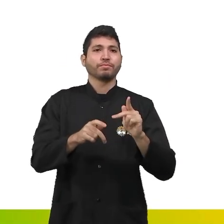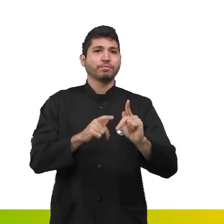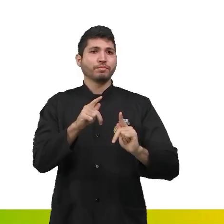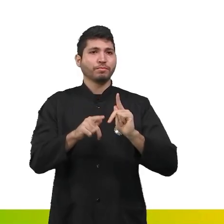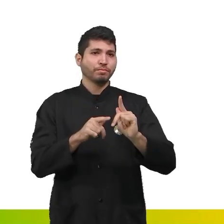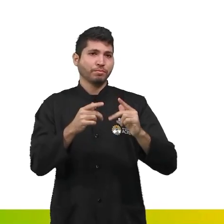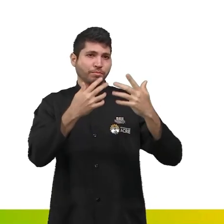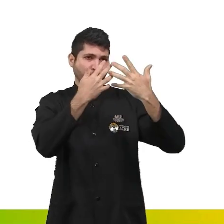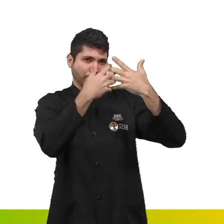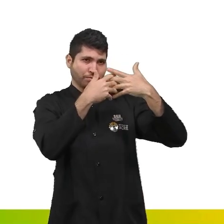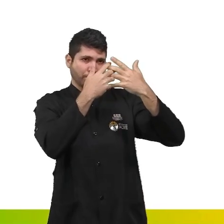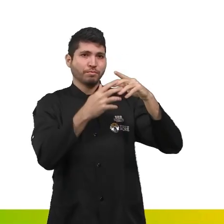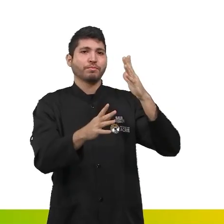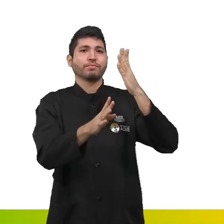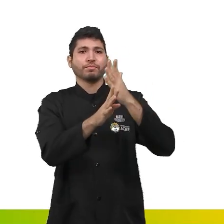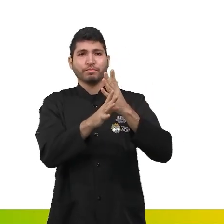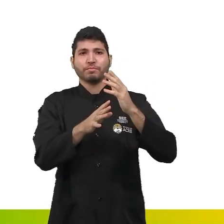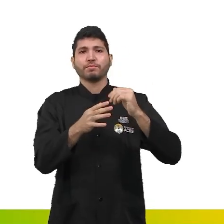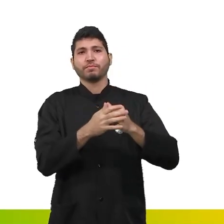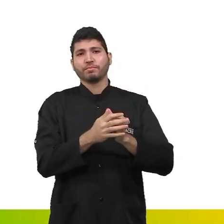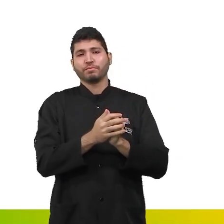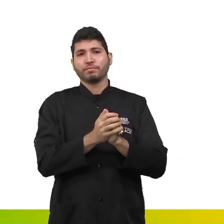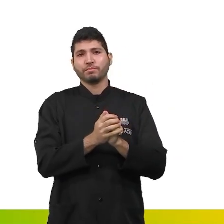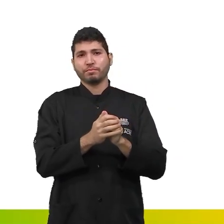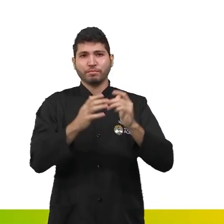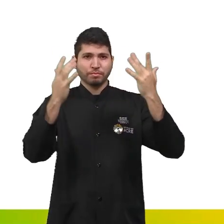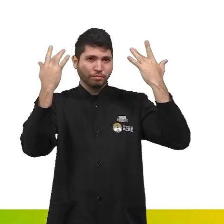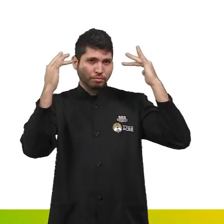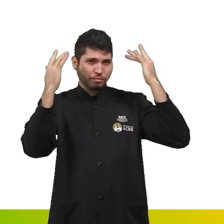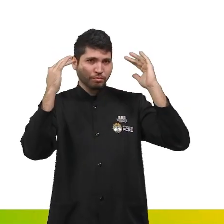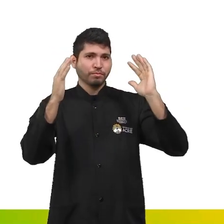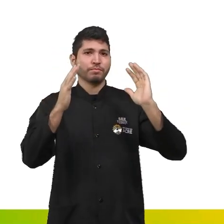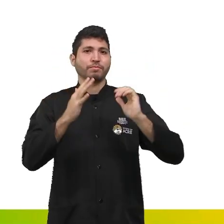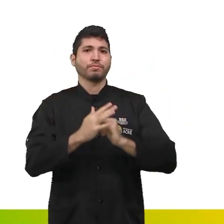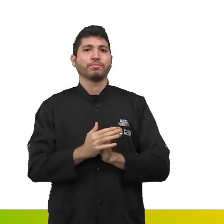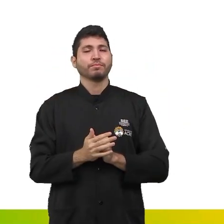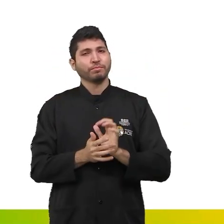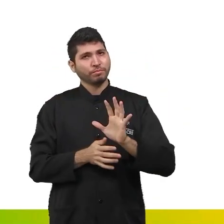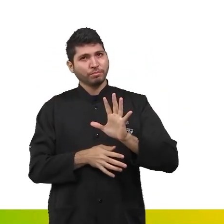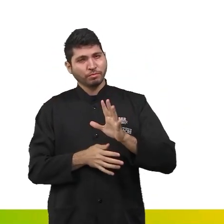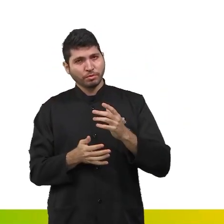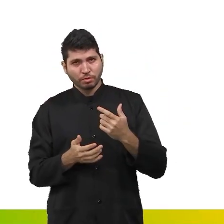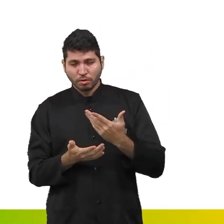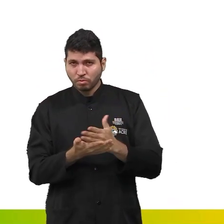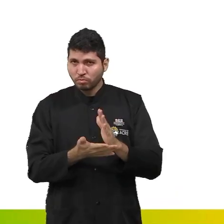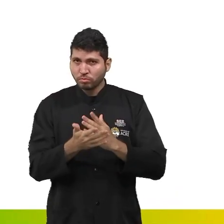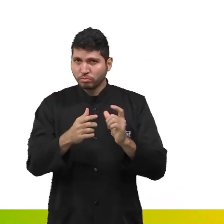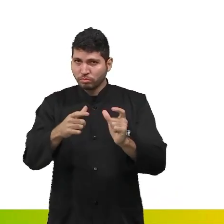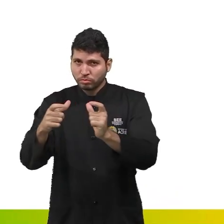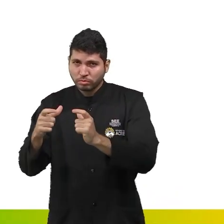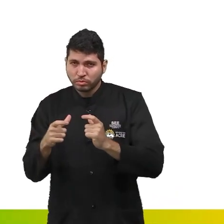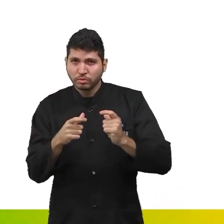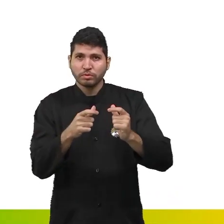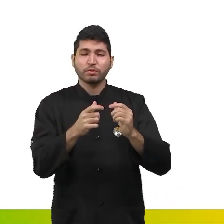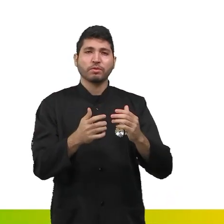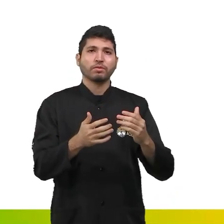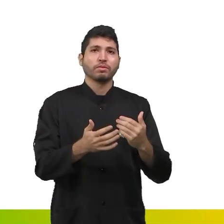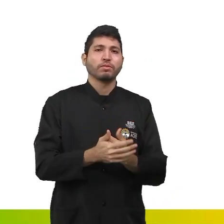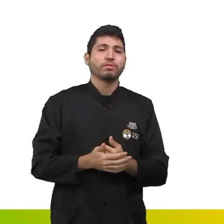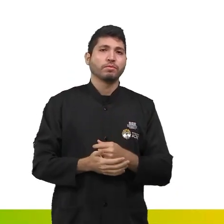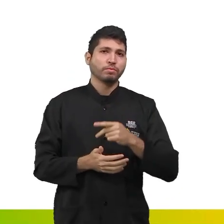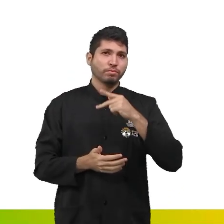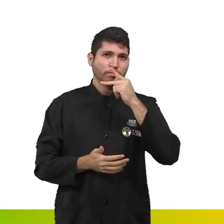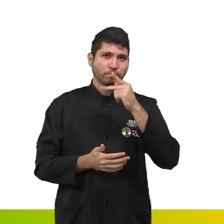complexas devido às condições naturais favoráveis. Uma dessas áreas, chamada pelos historiadores de